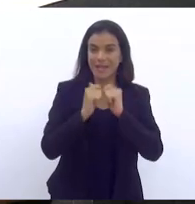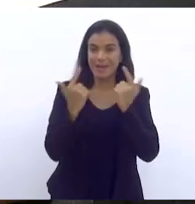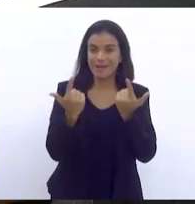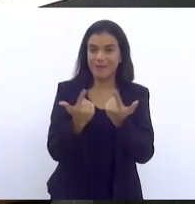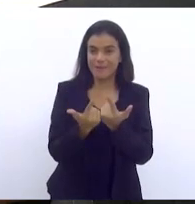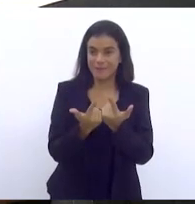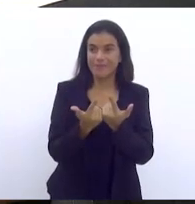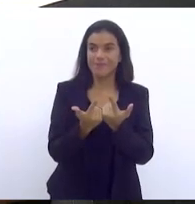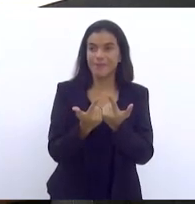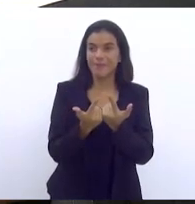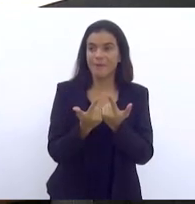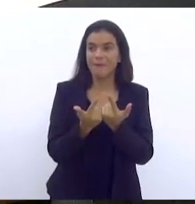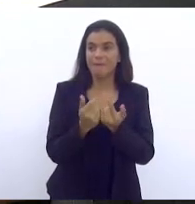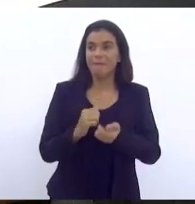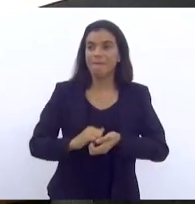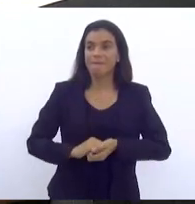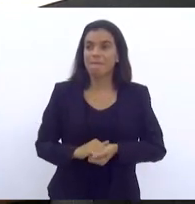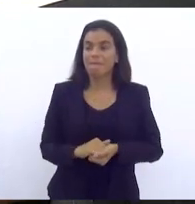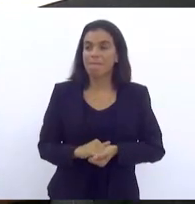previamente